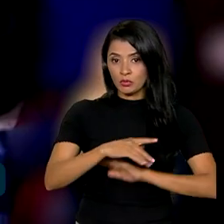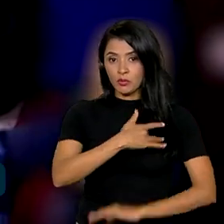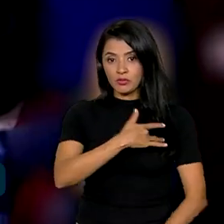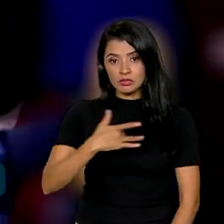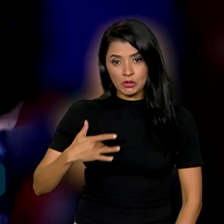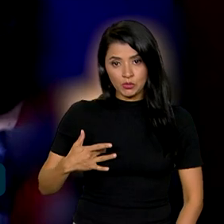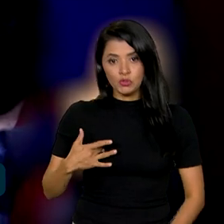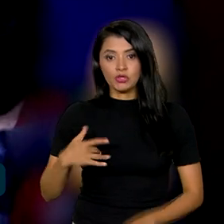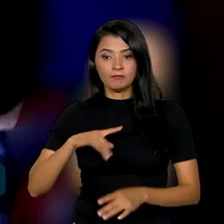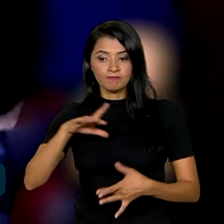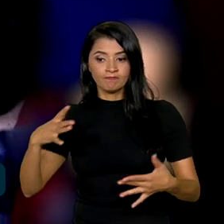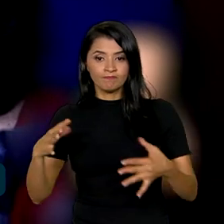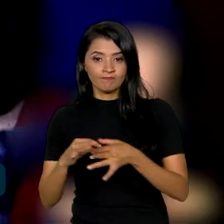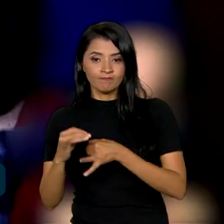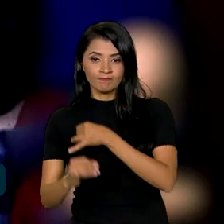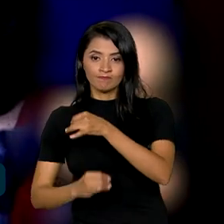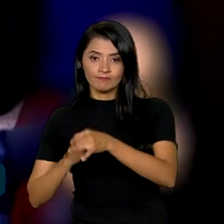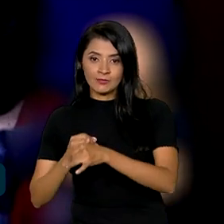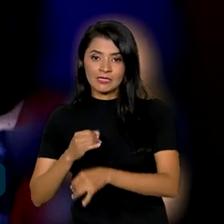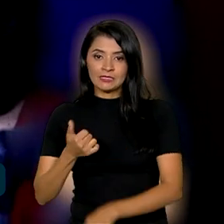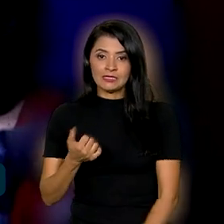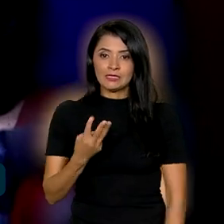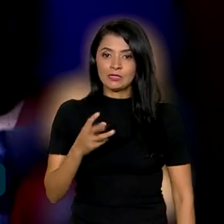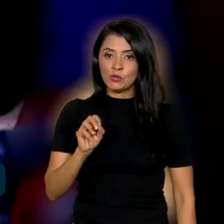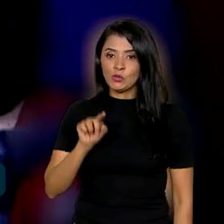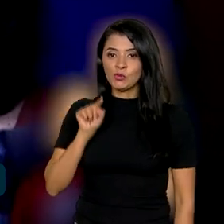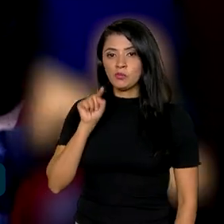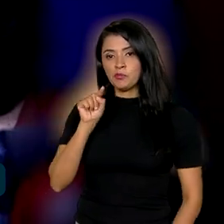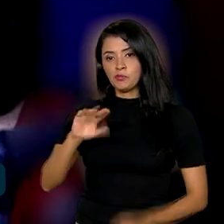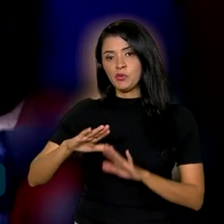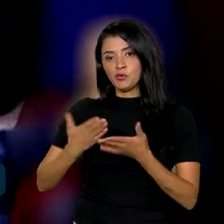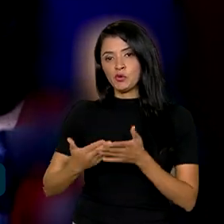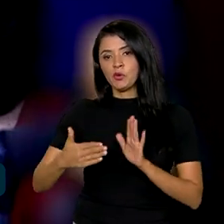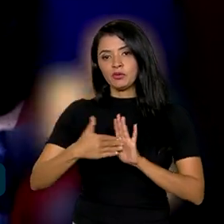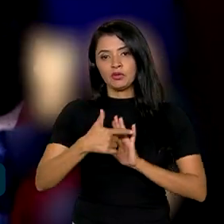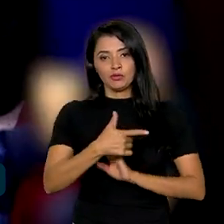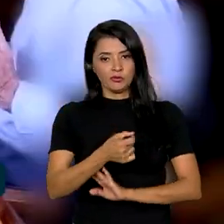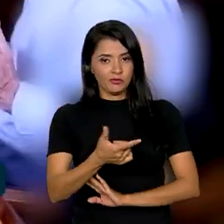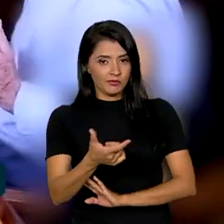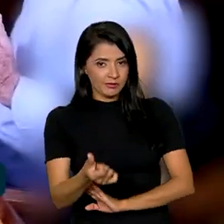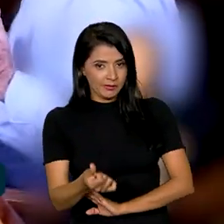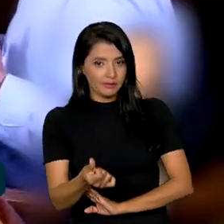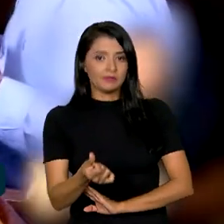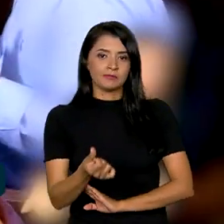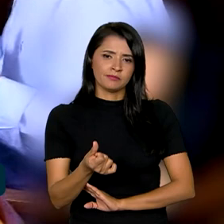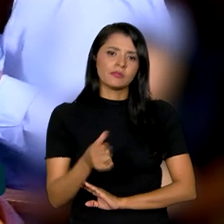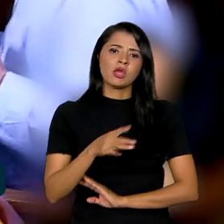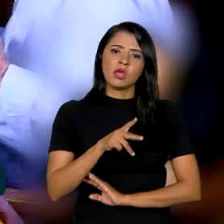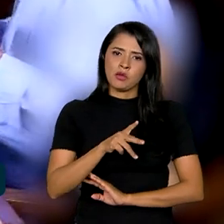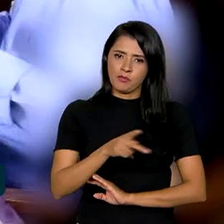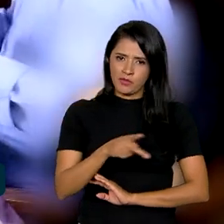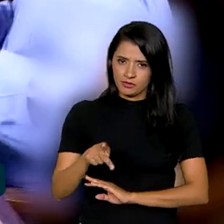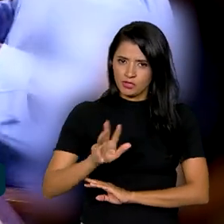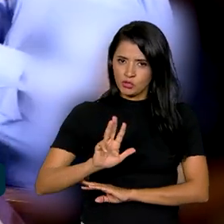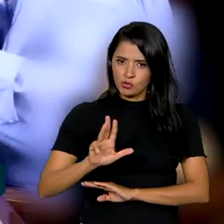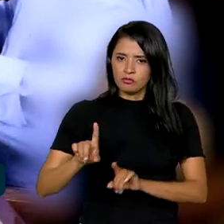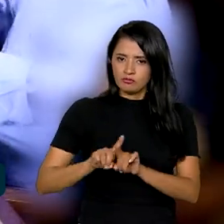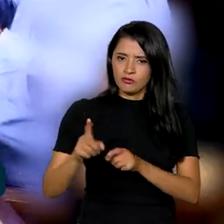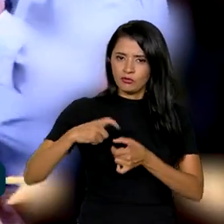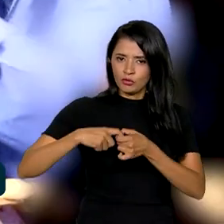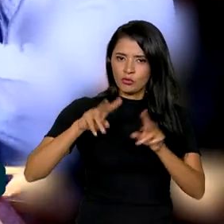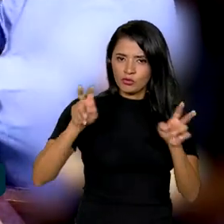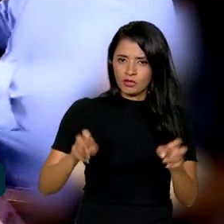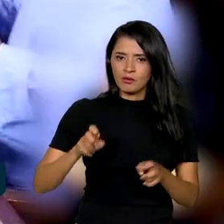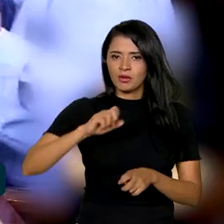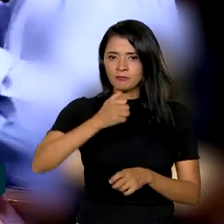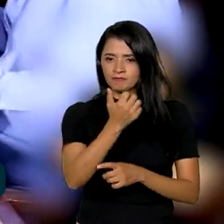saúde e conectar cerca de 138 mil escolas até 2026. Lula também voltou a falar de meio ambiente